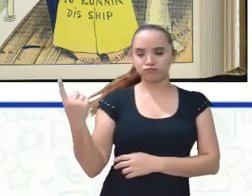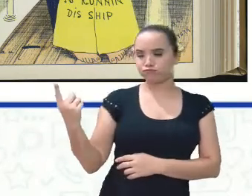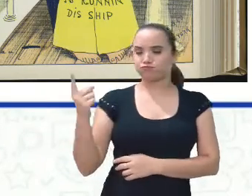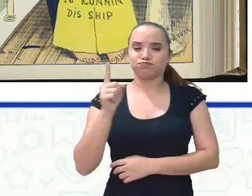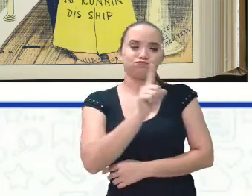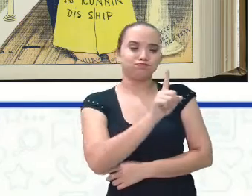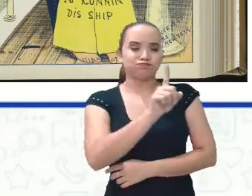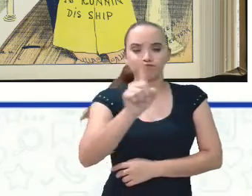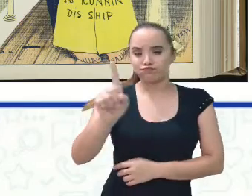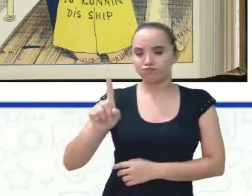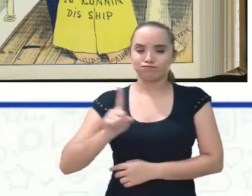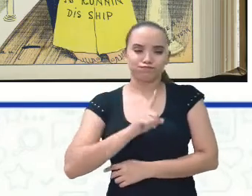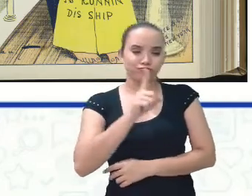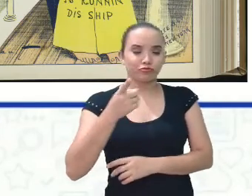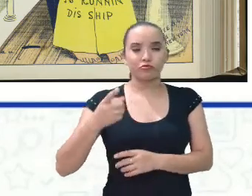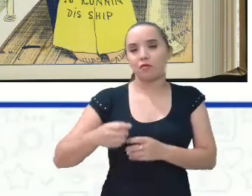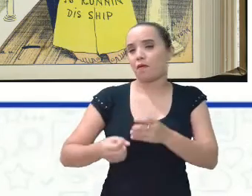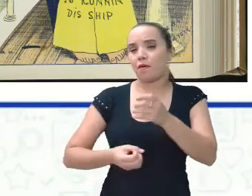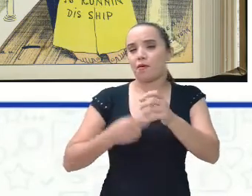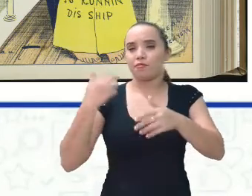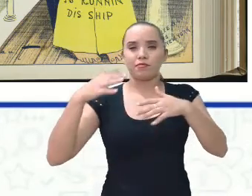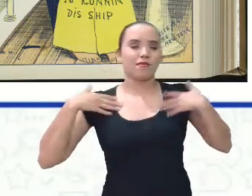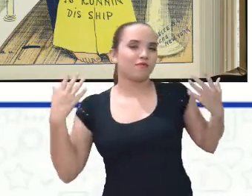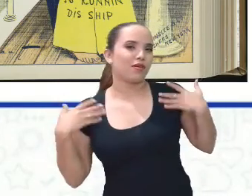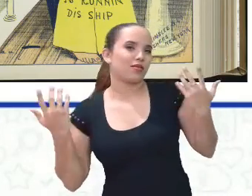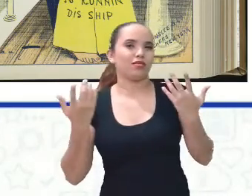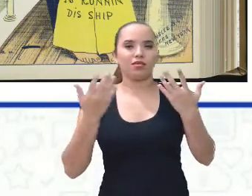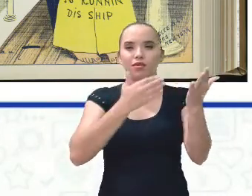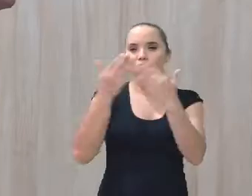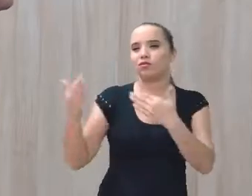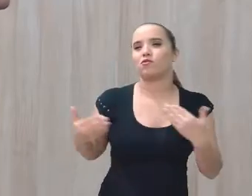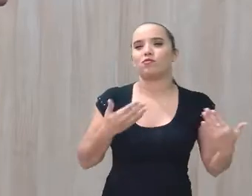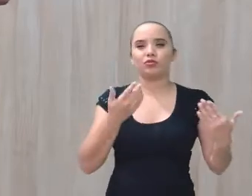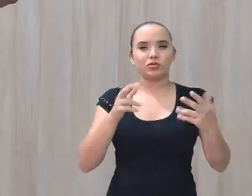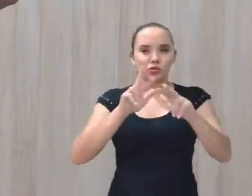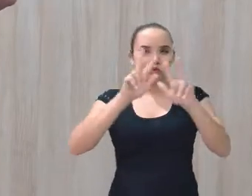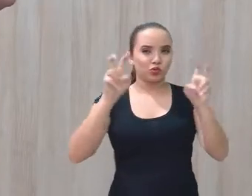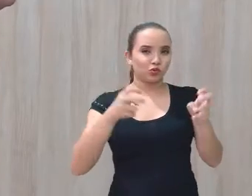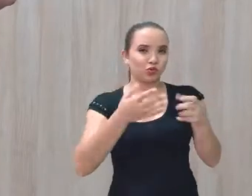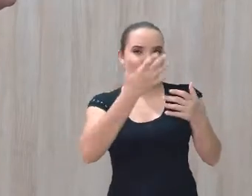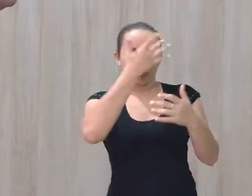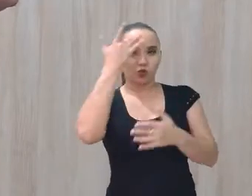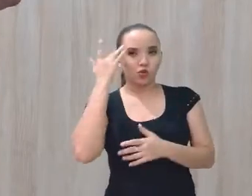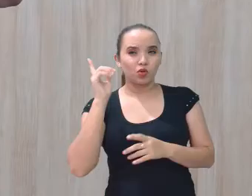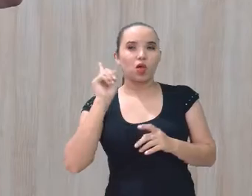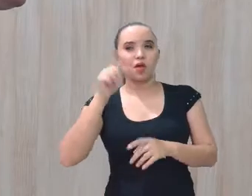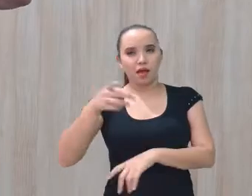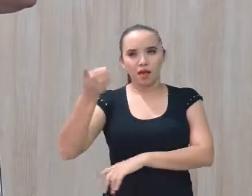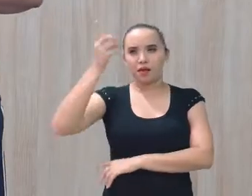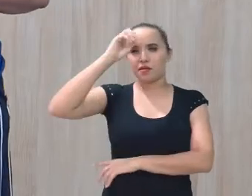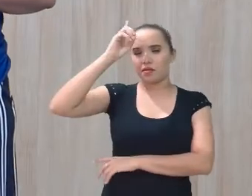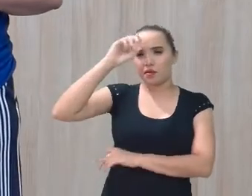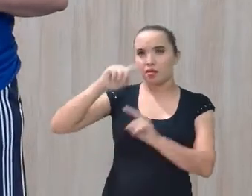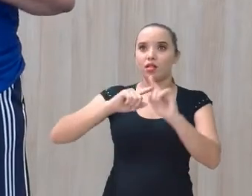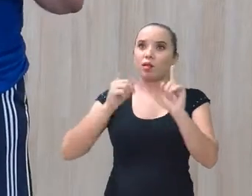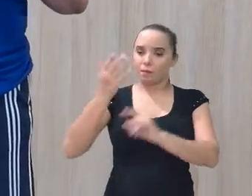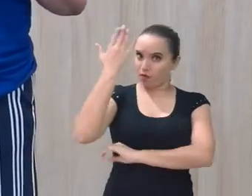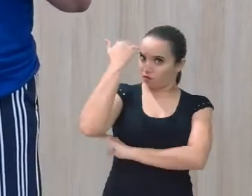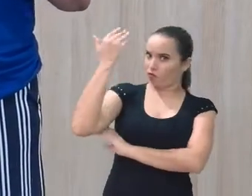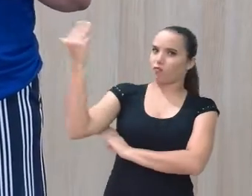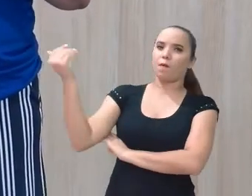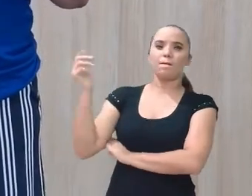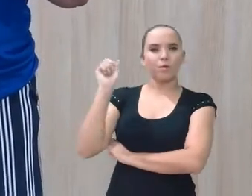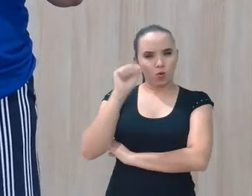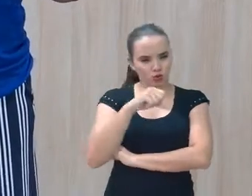Se divertindo, criando situações ali com as pessoas, né? Uma coisa bem, bem do cotidiano mesmo. Mas fez muito sucesso